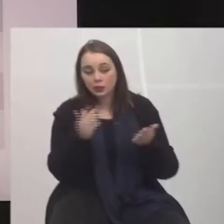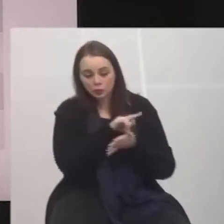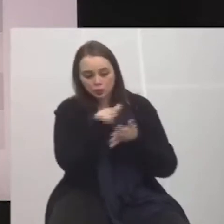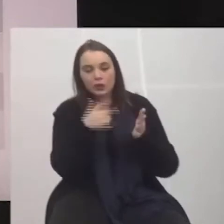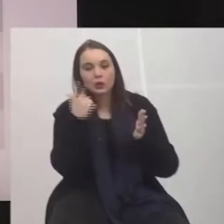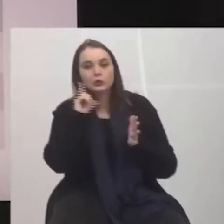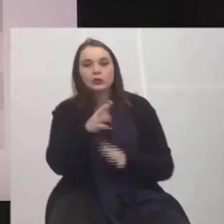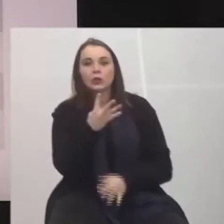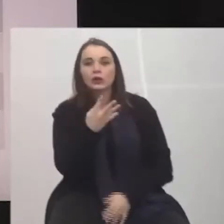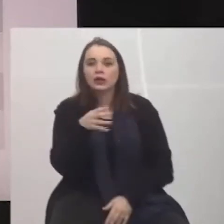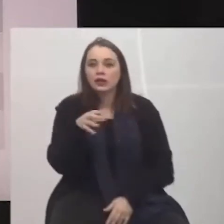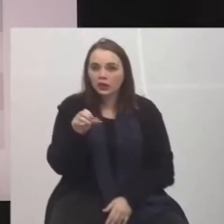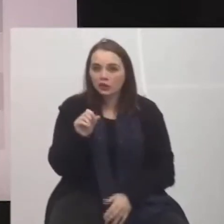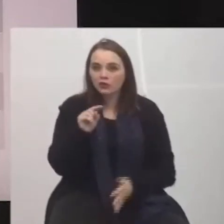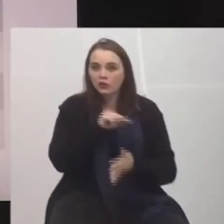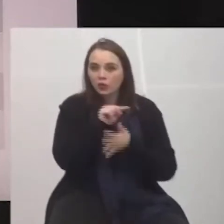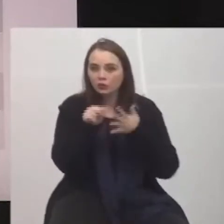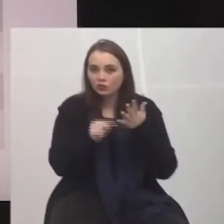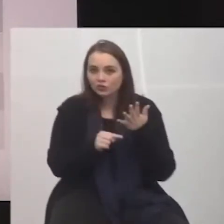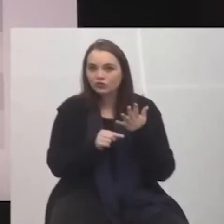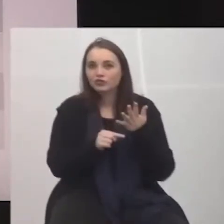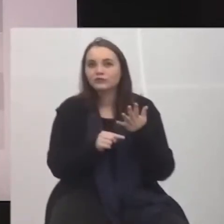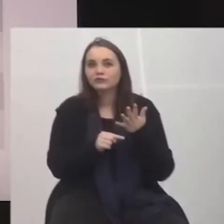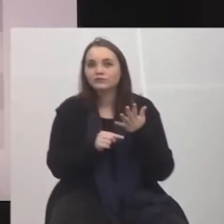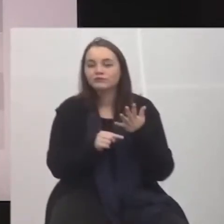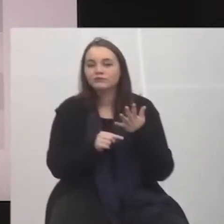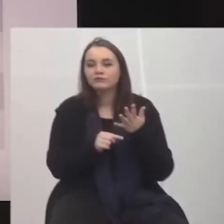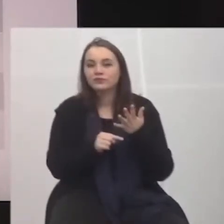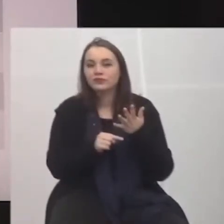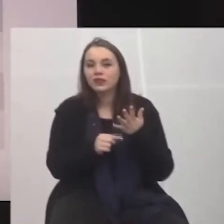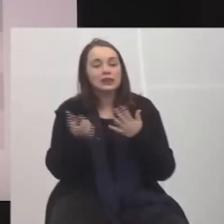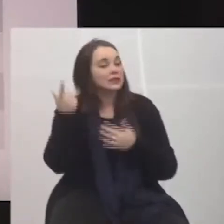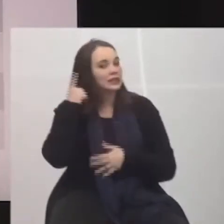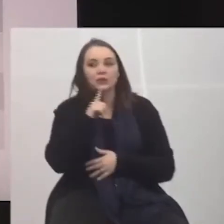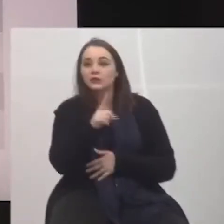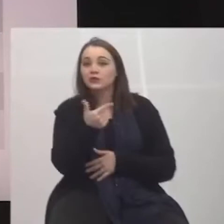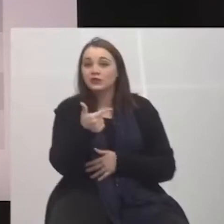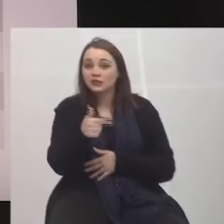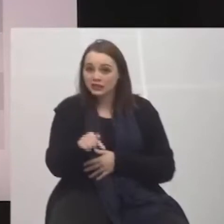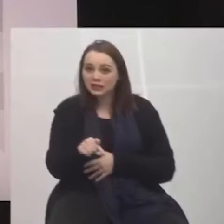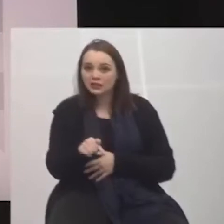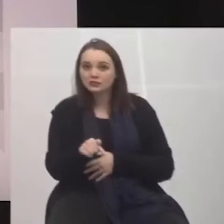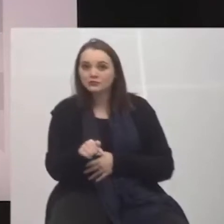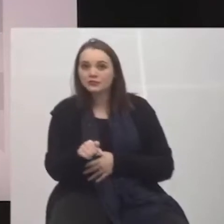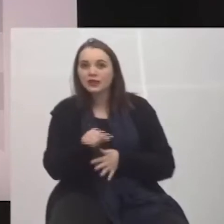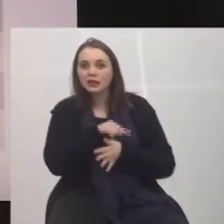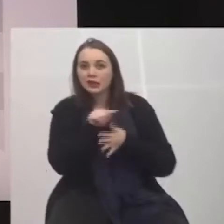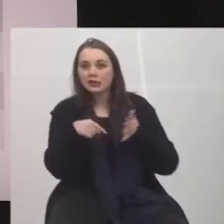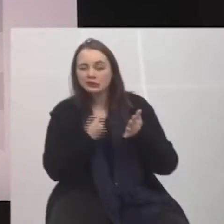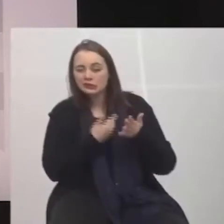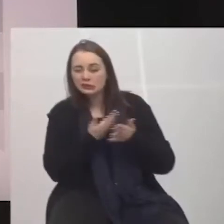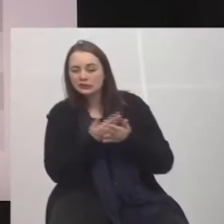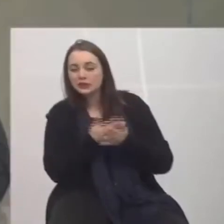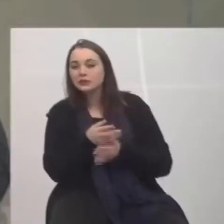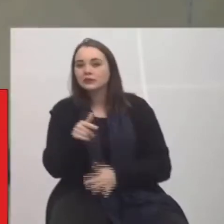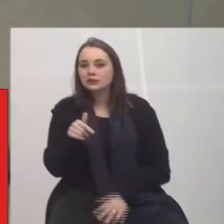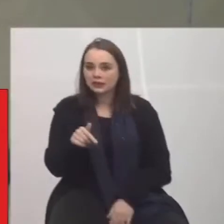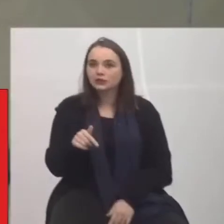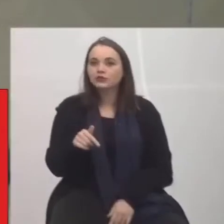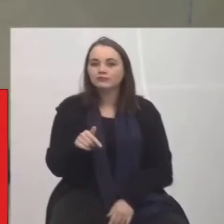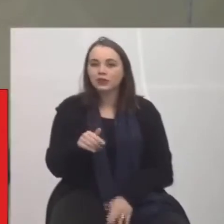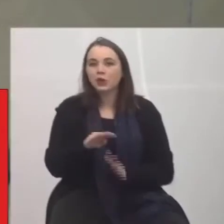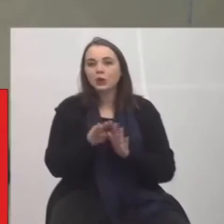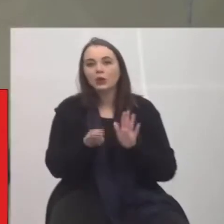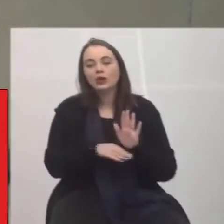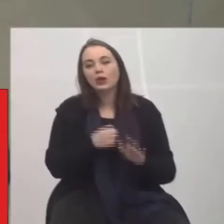alcançadas 49, as metas não alcançadas 27 e as metas em apuração são 7, tá? Total